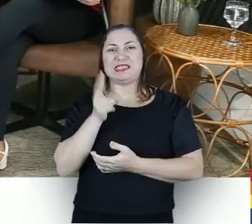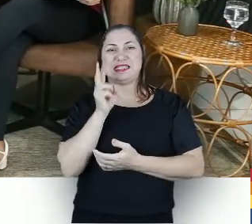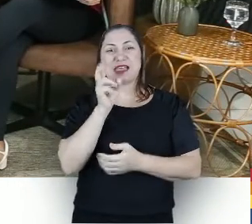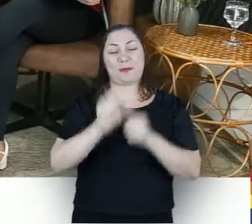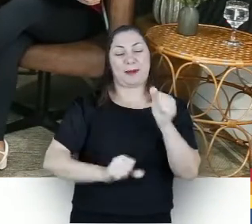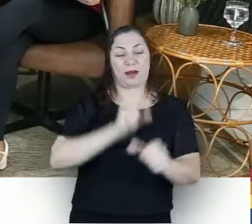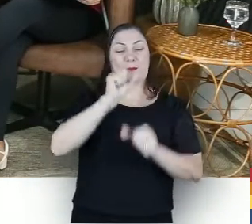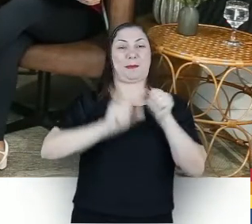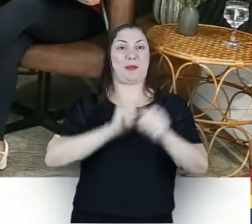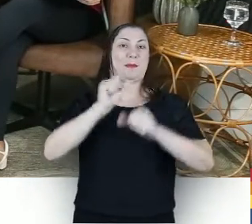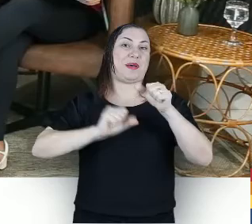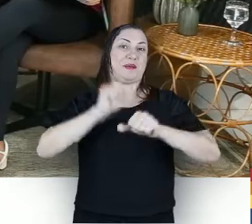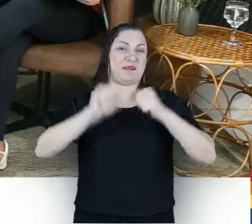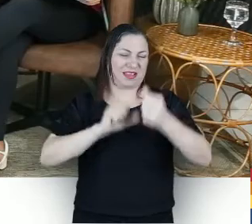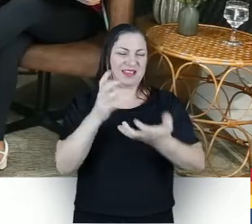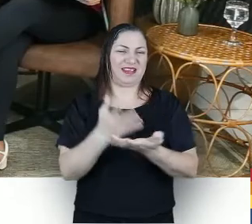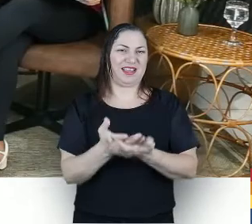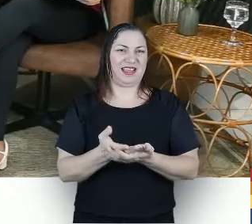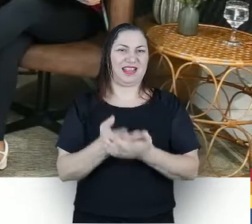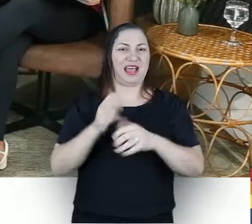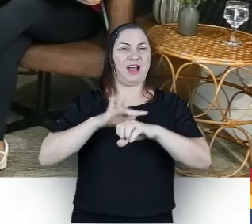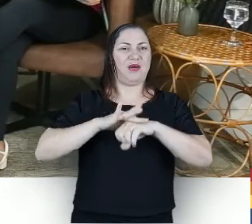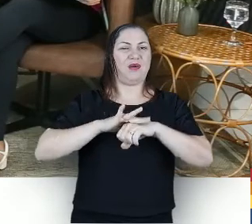bom professor, né, nós somos